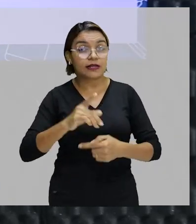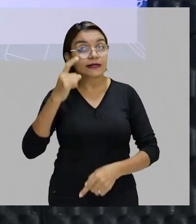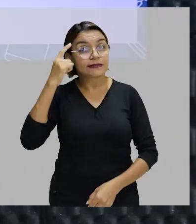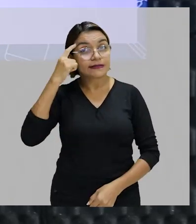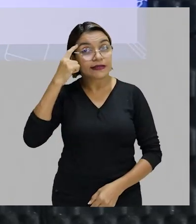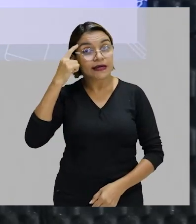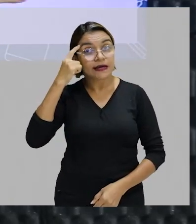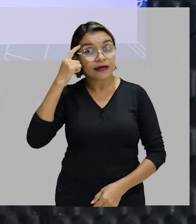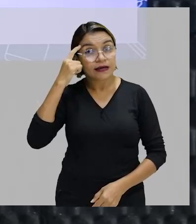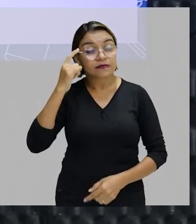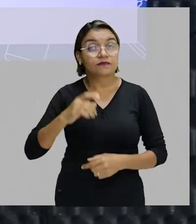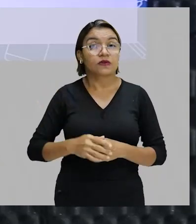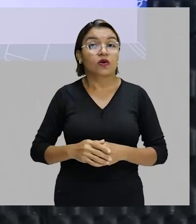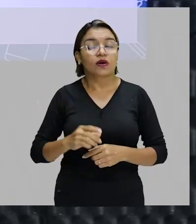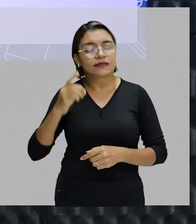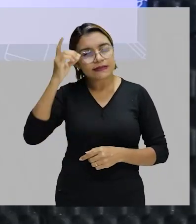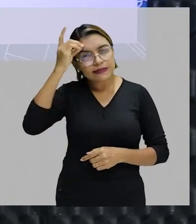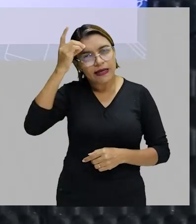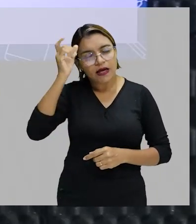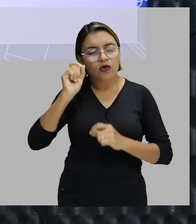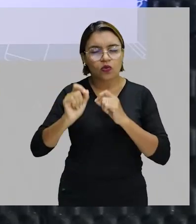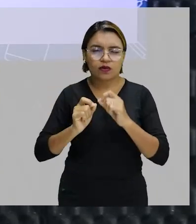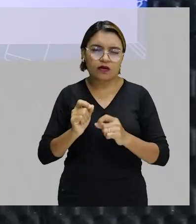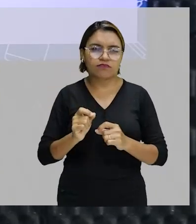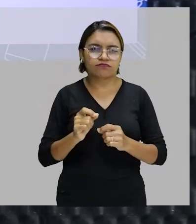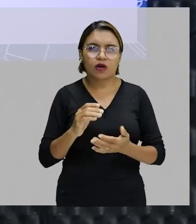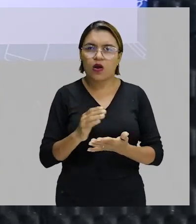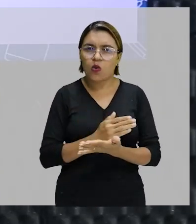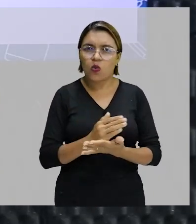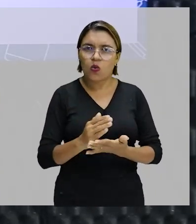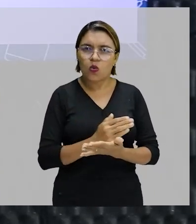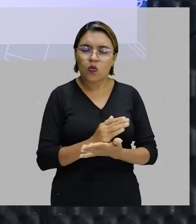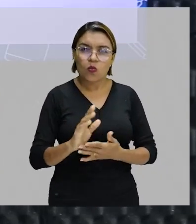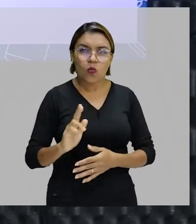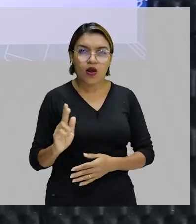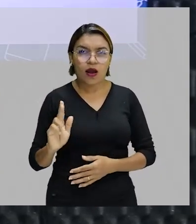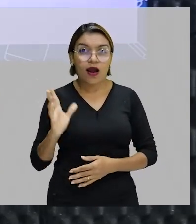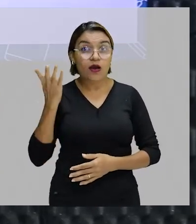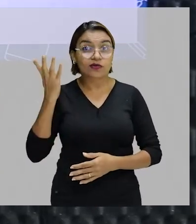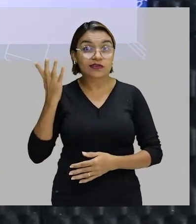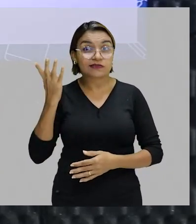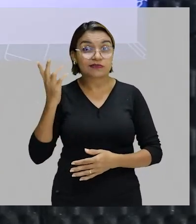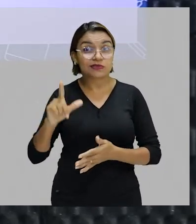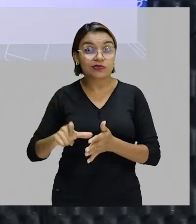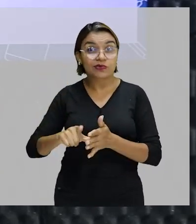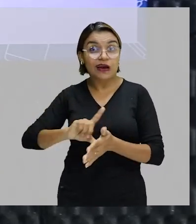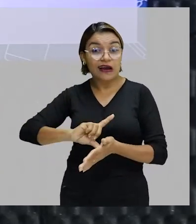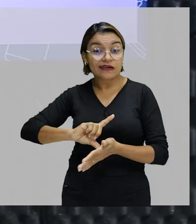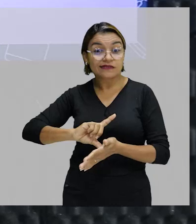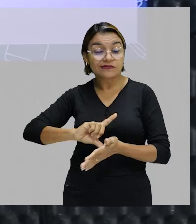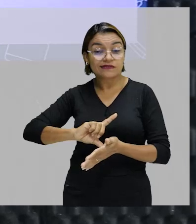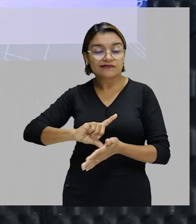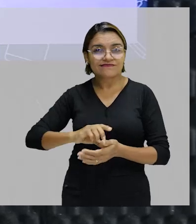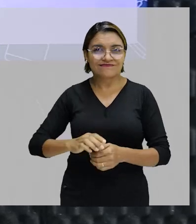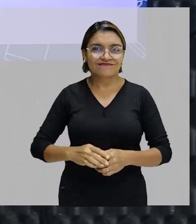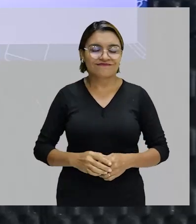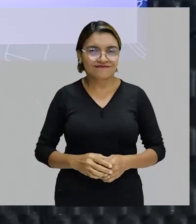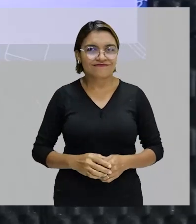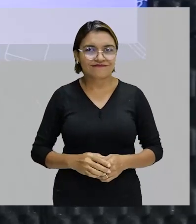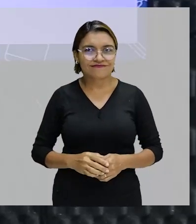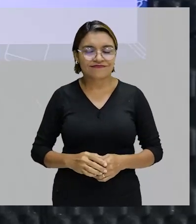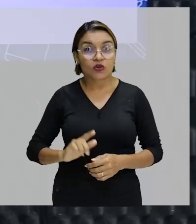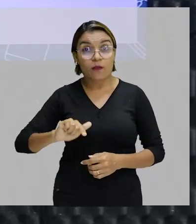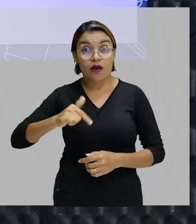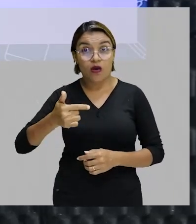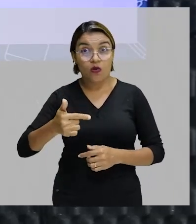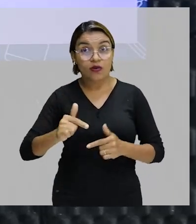ideia de que alguma coisa aconteceu antes, before, antes de uma outra